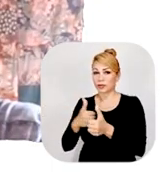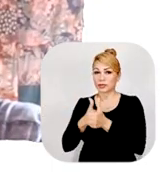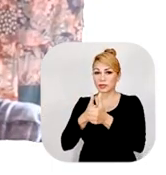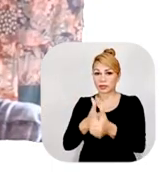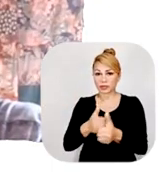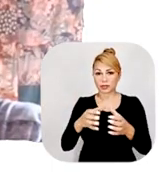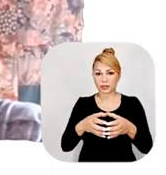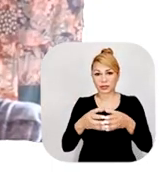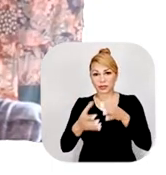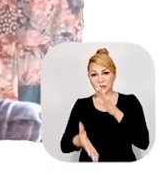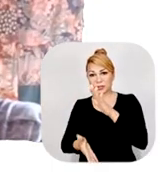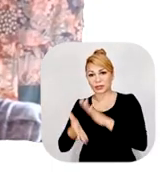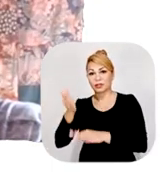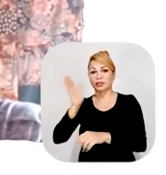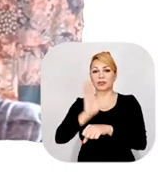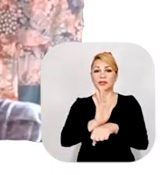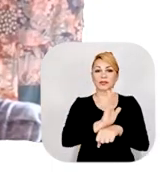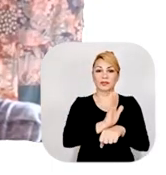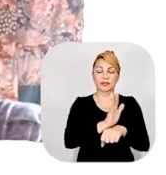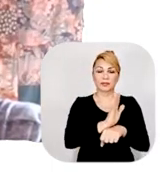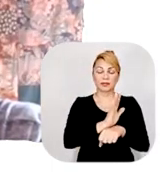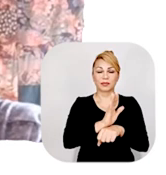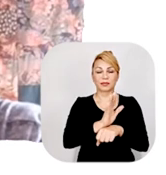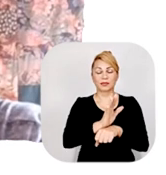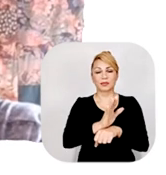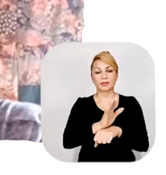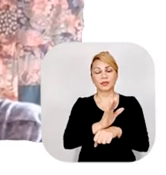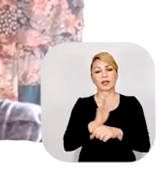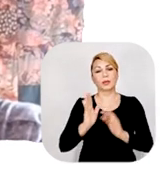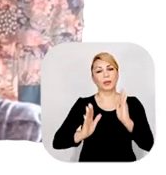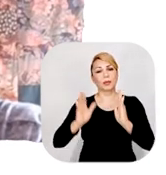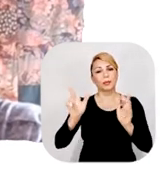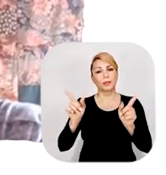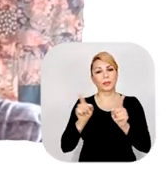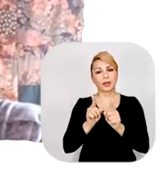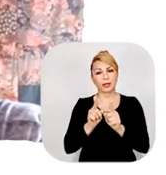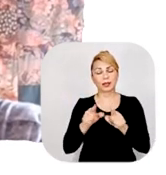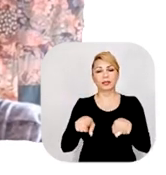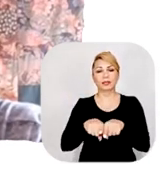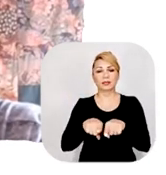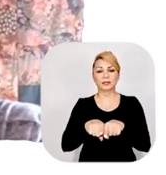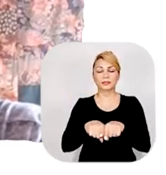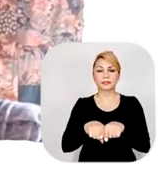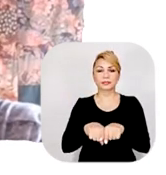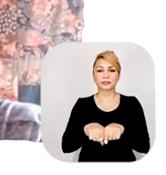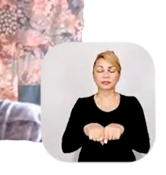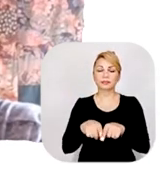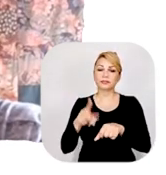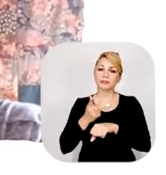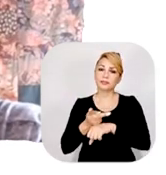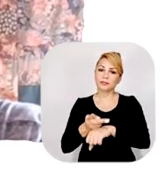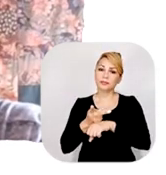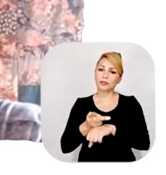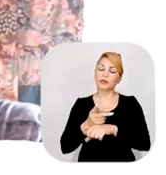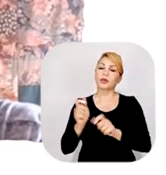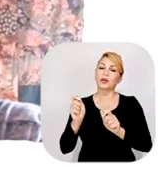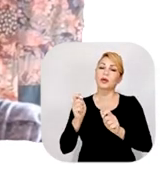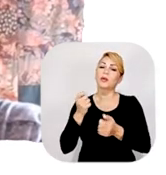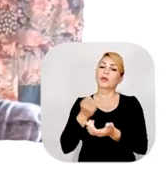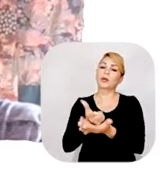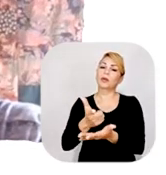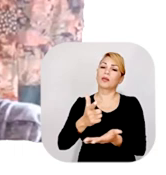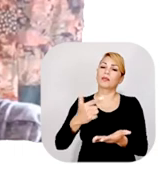Guaporé, tanto em filme, mesmo por um pequeno período, e também procurar adquirir o livro da